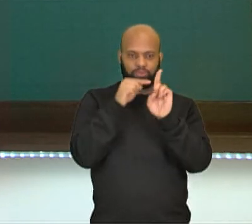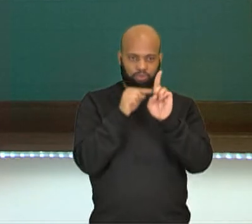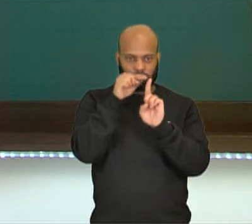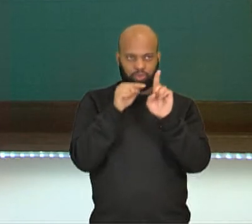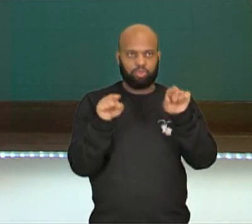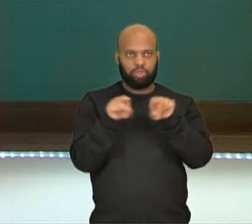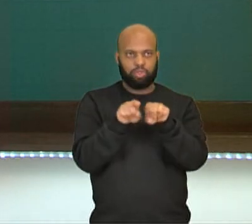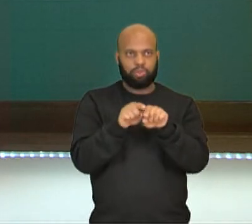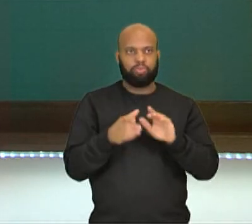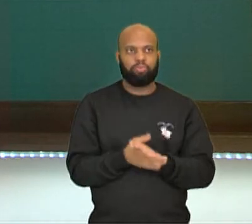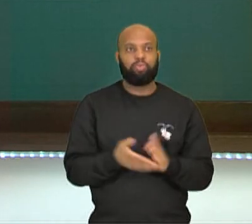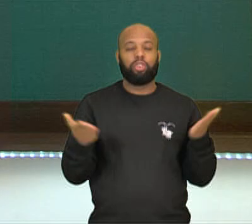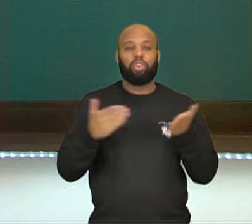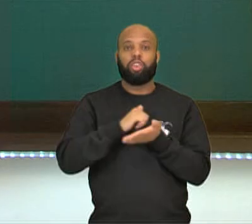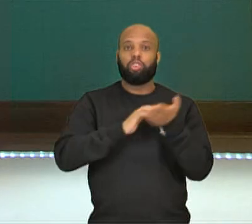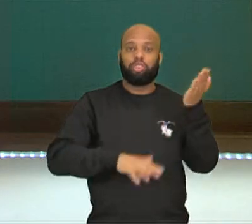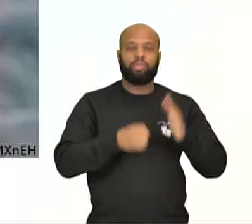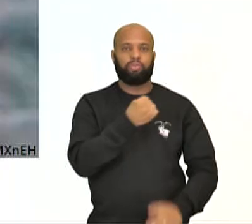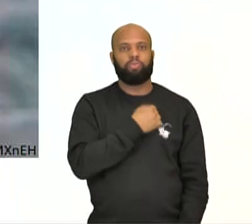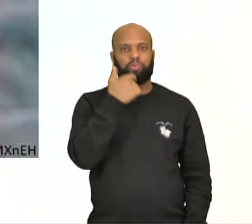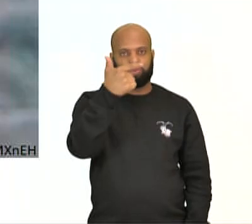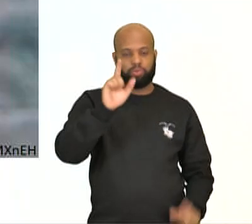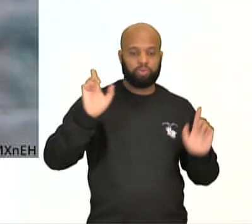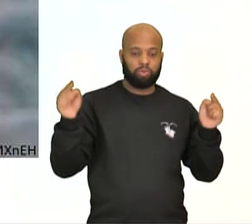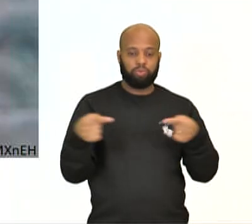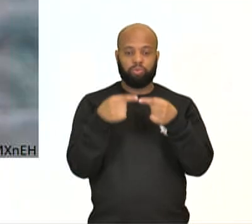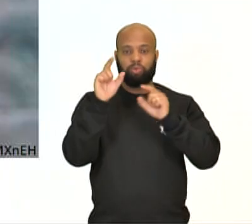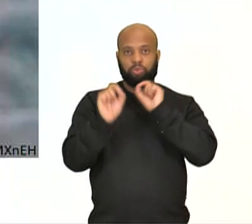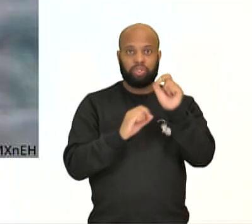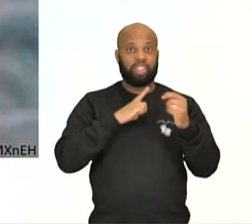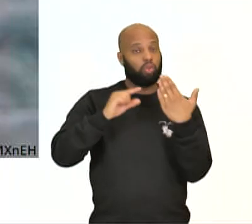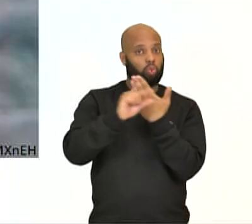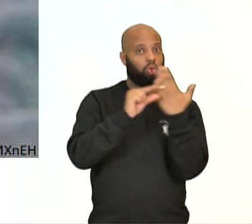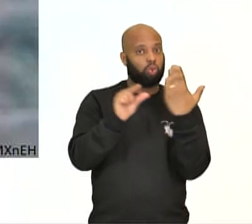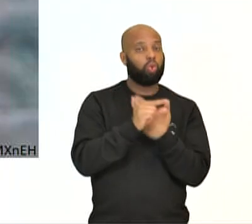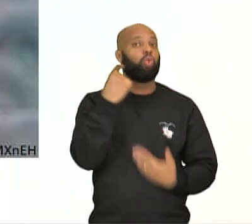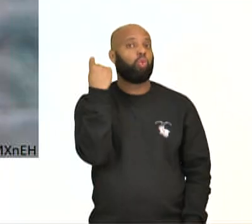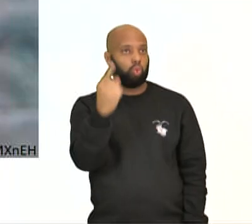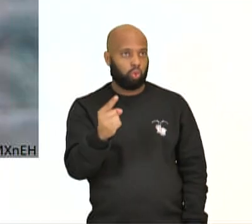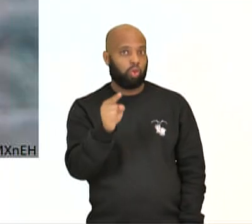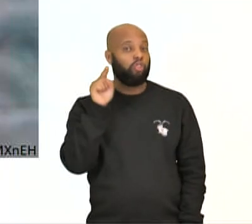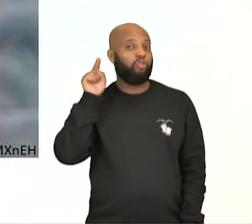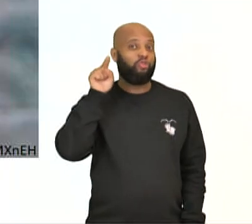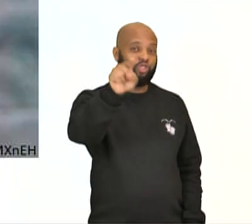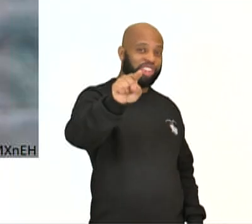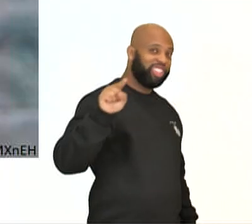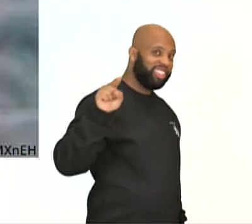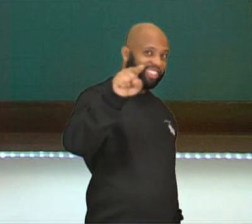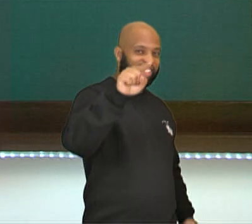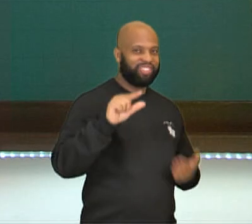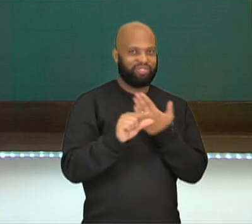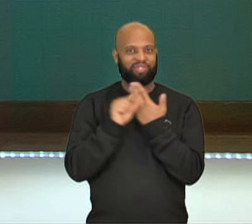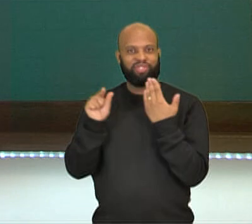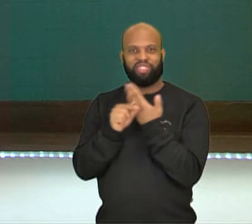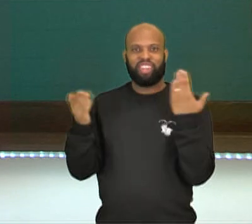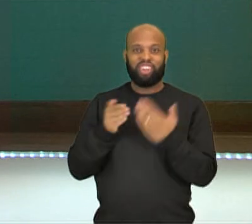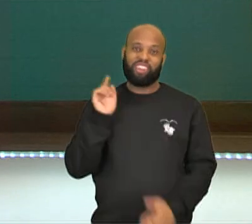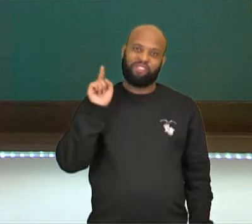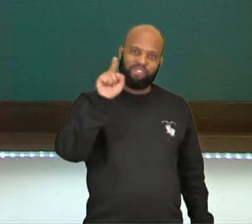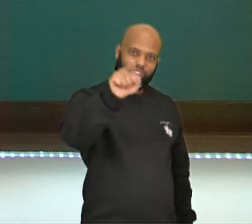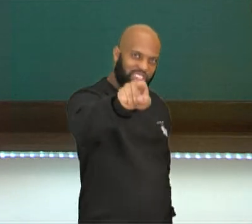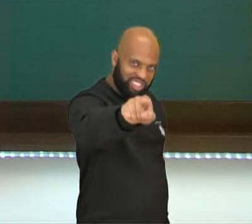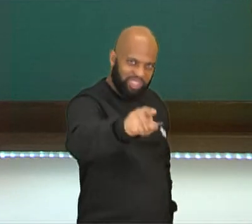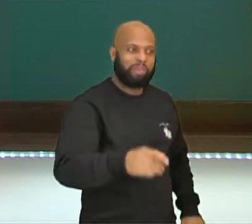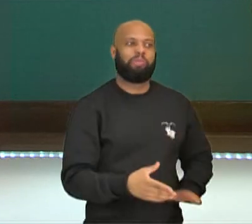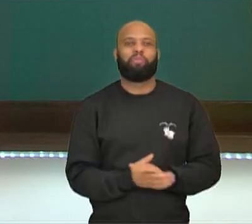classificações. E de acordo com um autor, que o autor é você, tá? Então, de acordo com